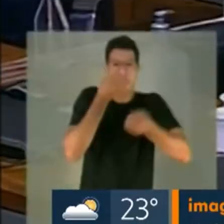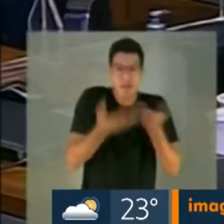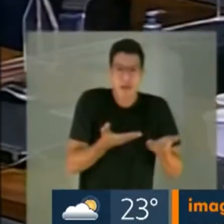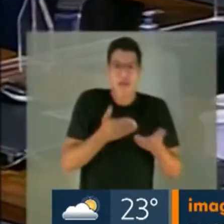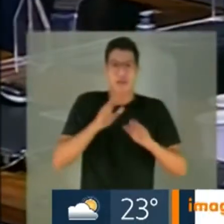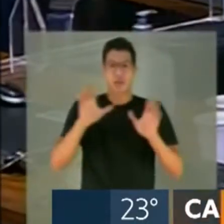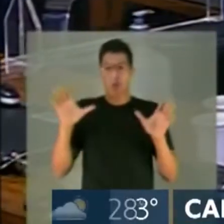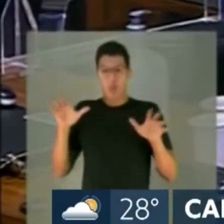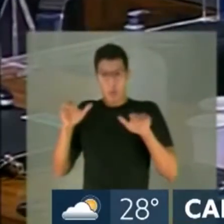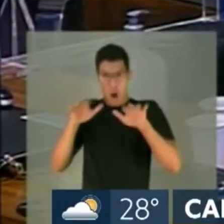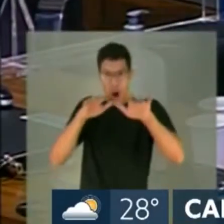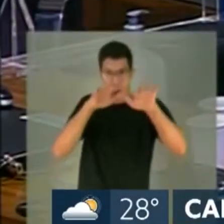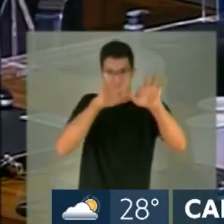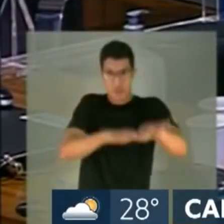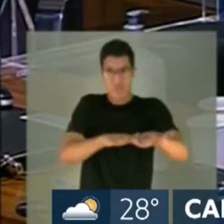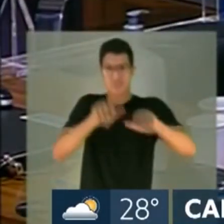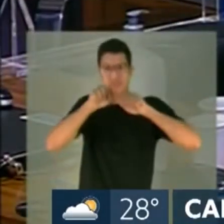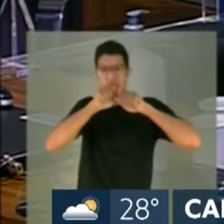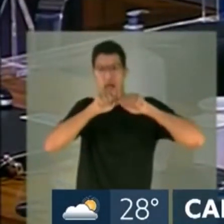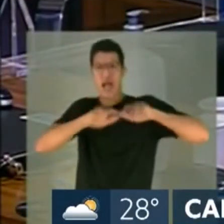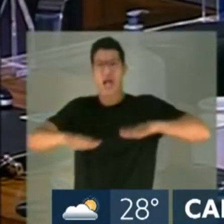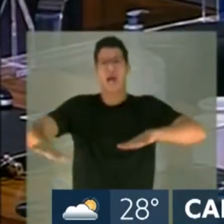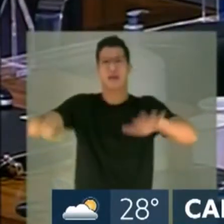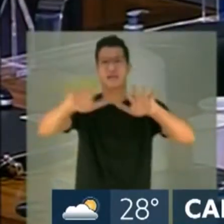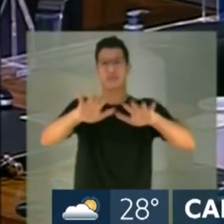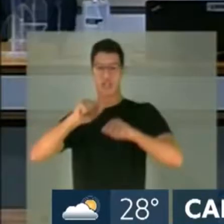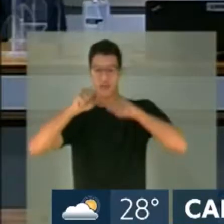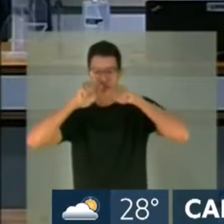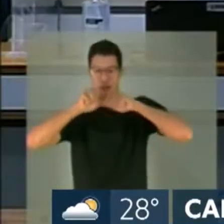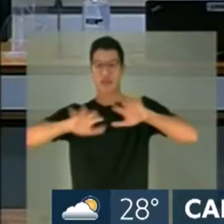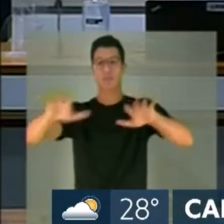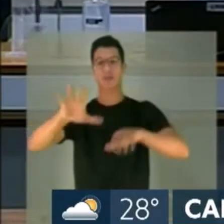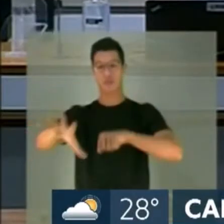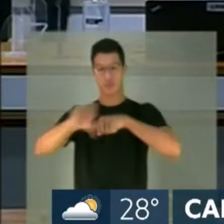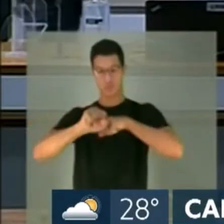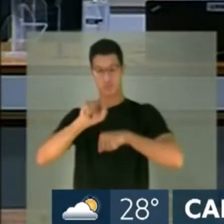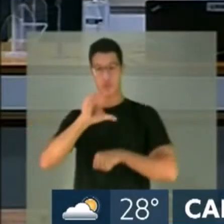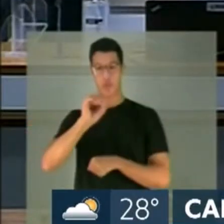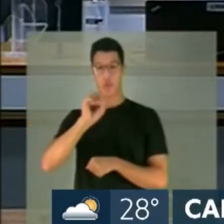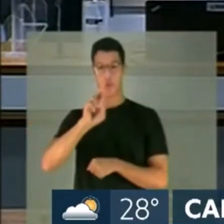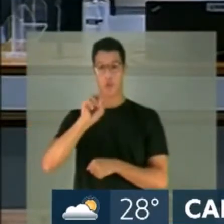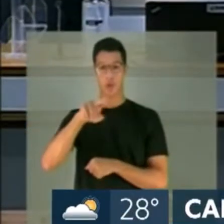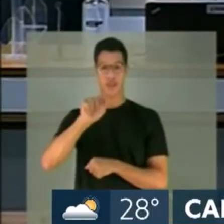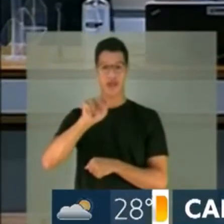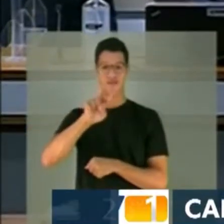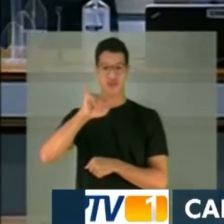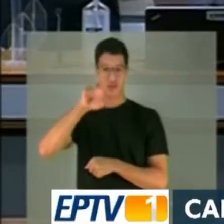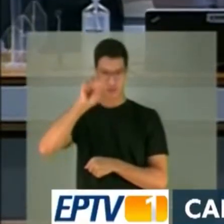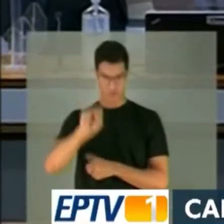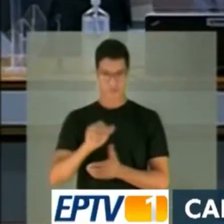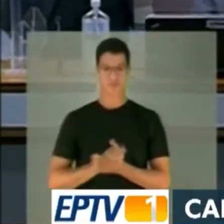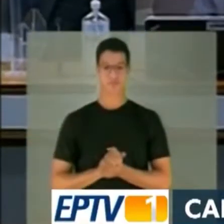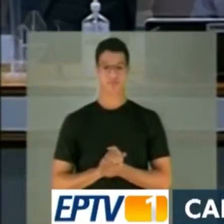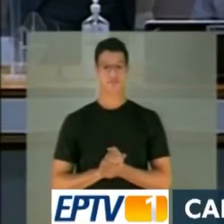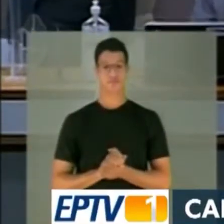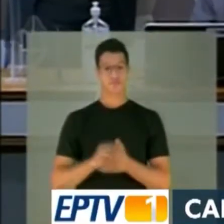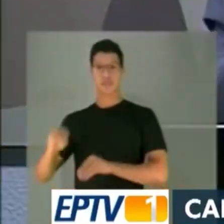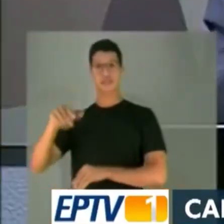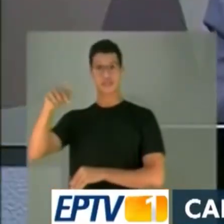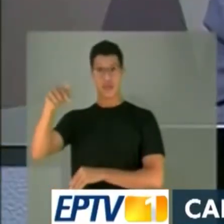e uma votação determinou que o empresário daqui de Campinas que é considerado bem próximo ao governo de Jair bolsonaro